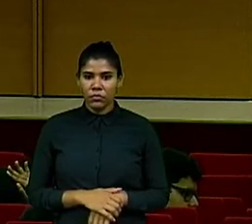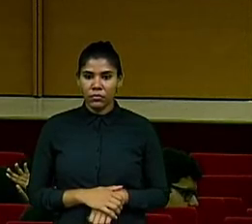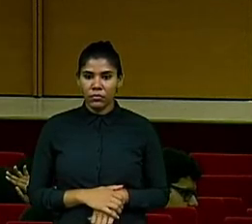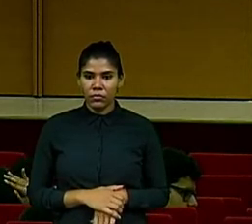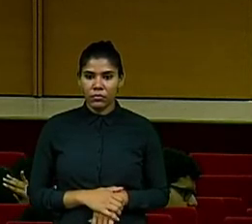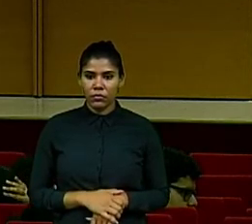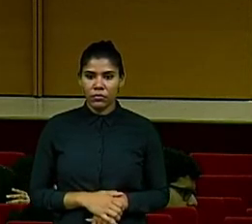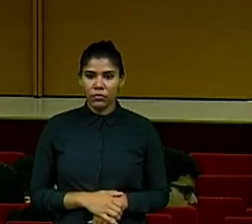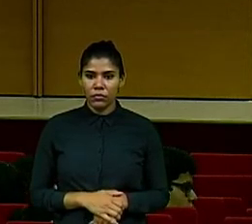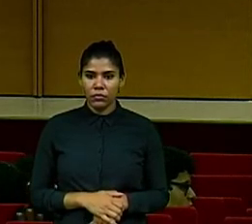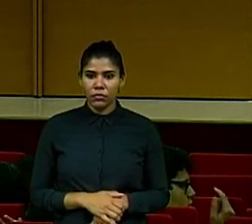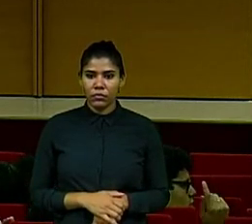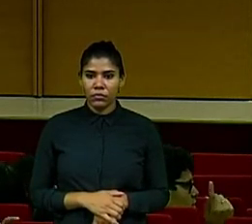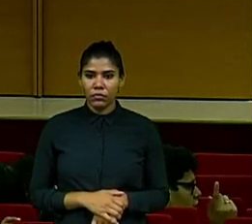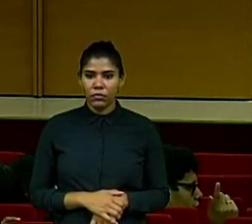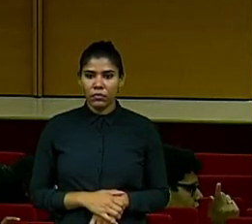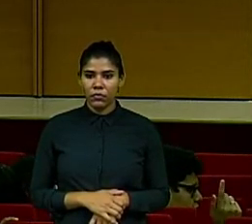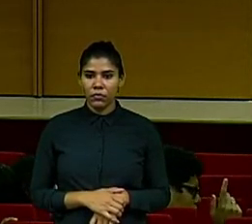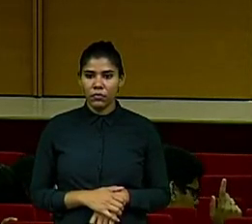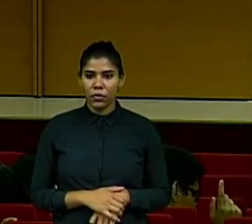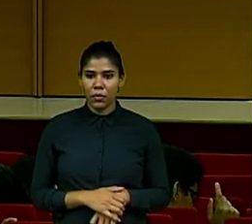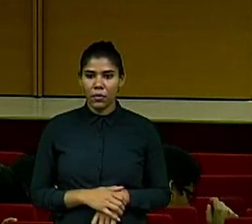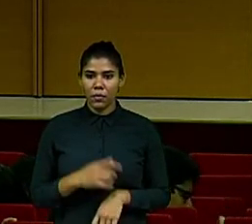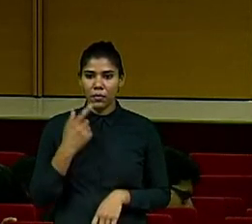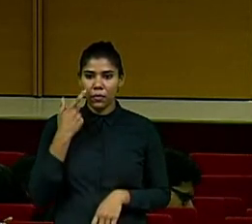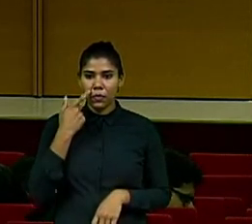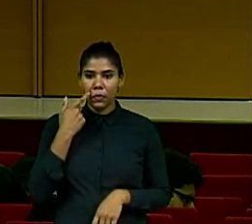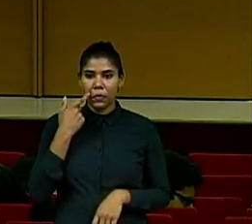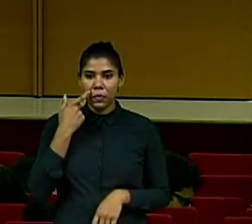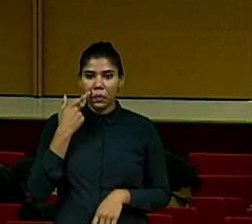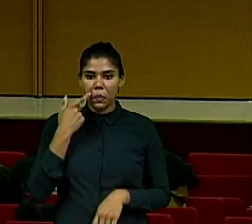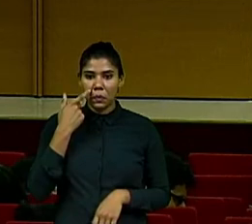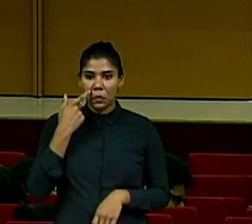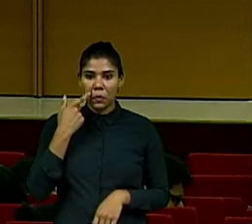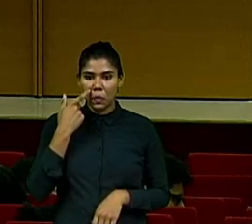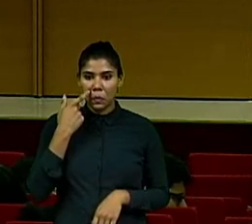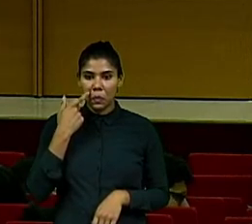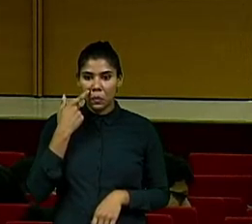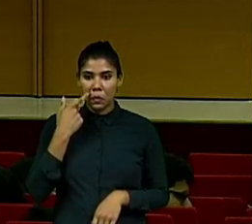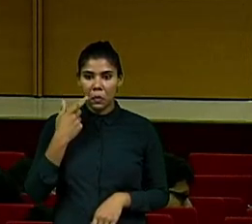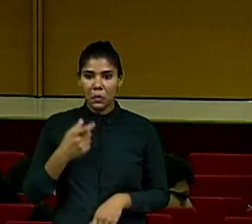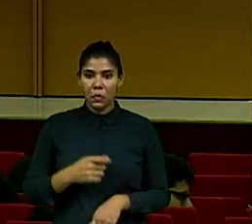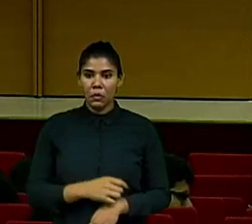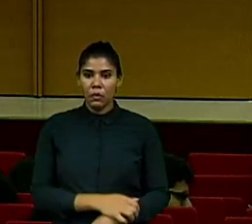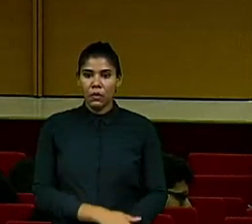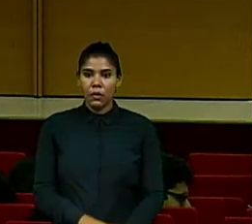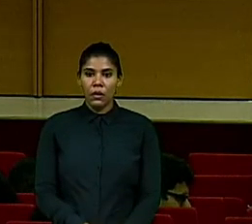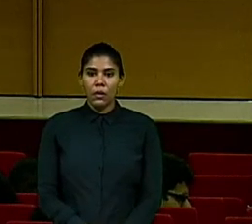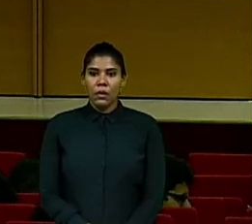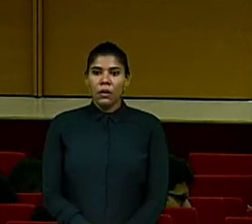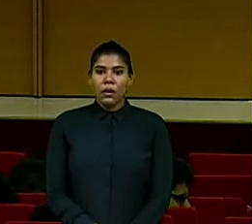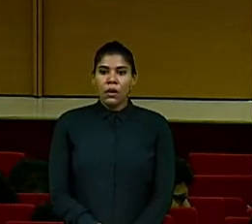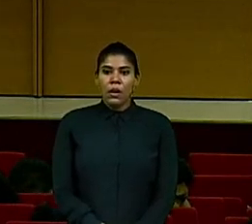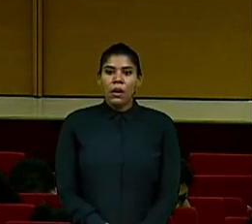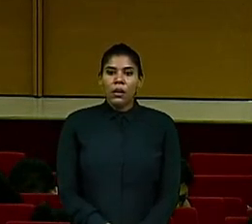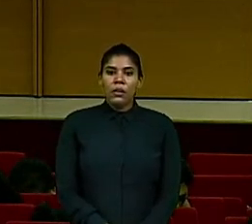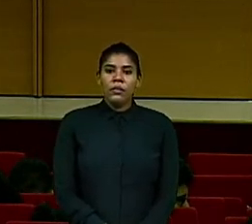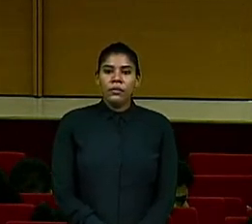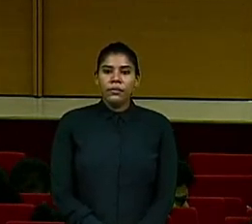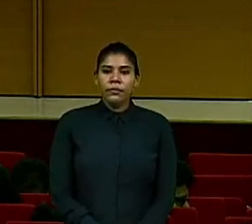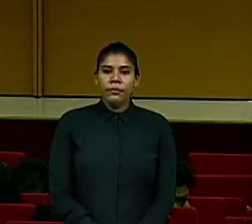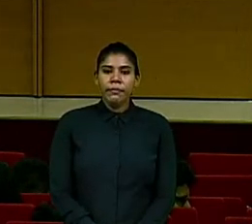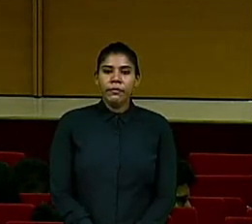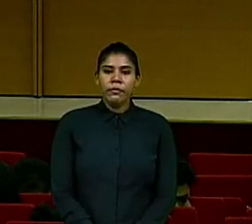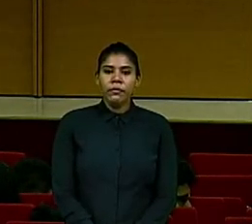assistir duas vezes eu penso que é bom demais melhor